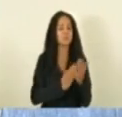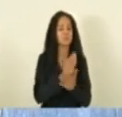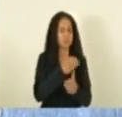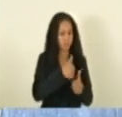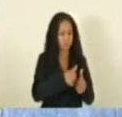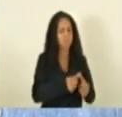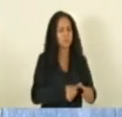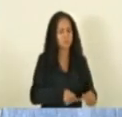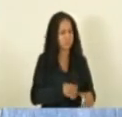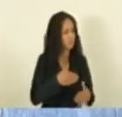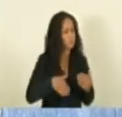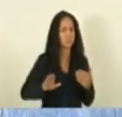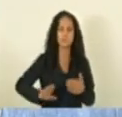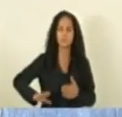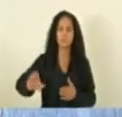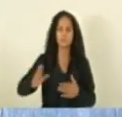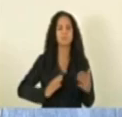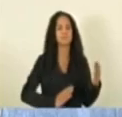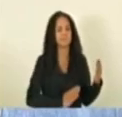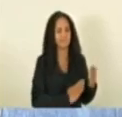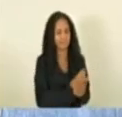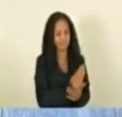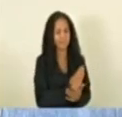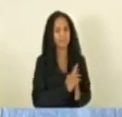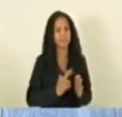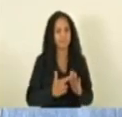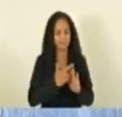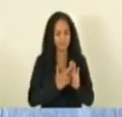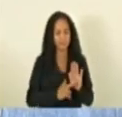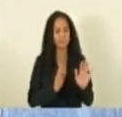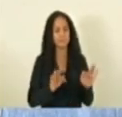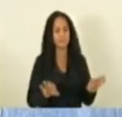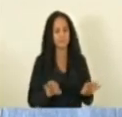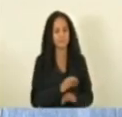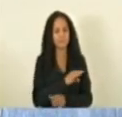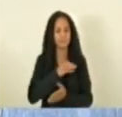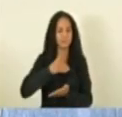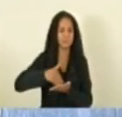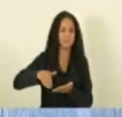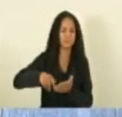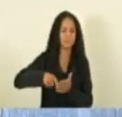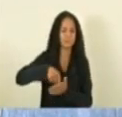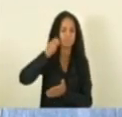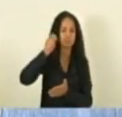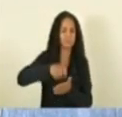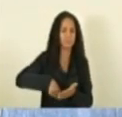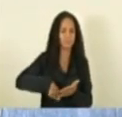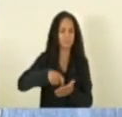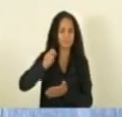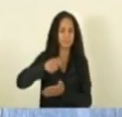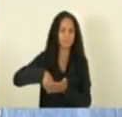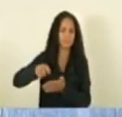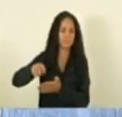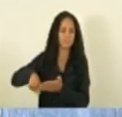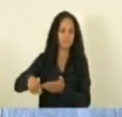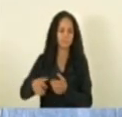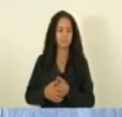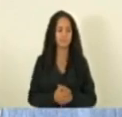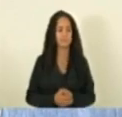contrários se manifestam. Aprovado a redação final, a Secretaria para Extração dos